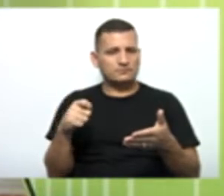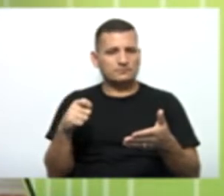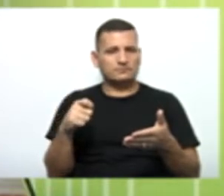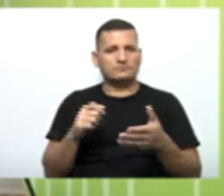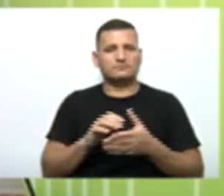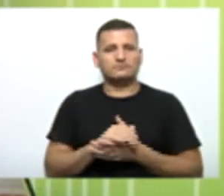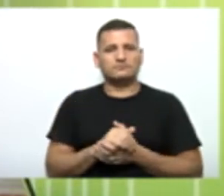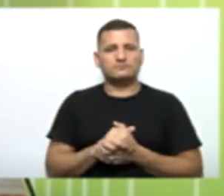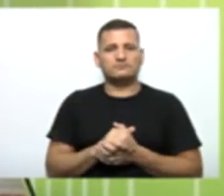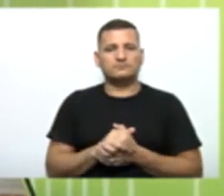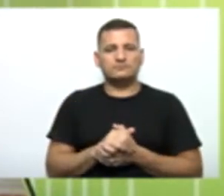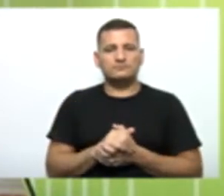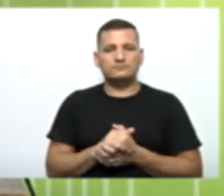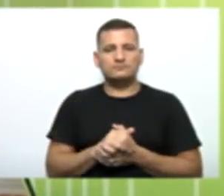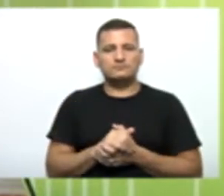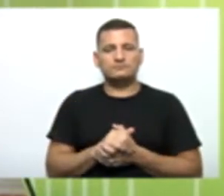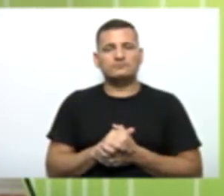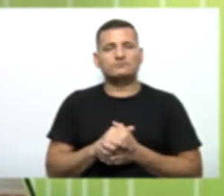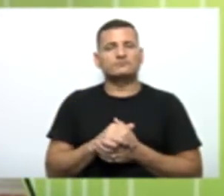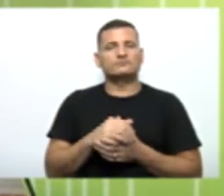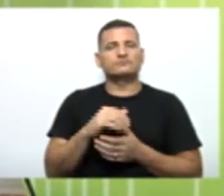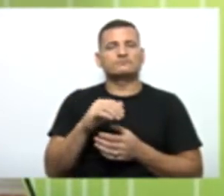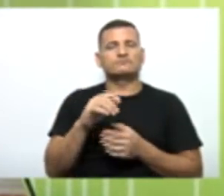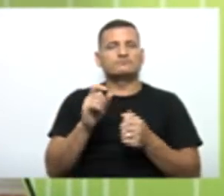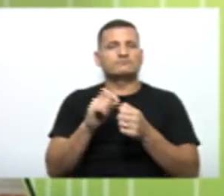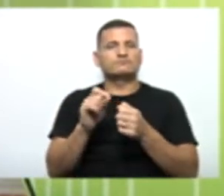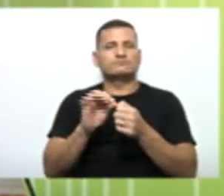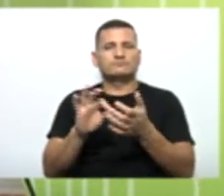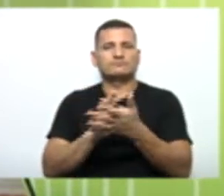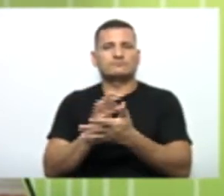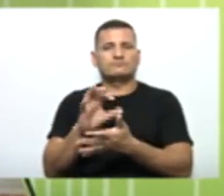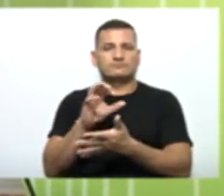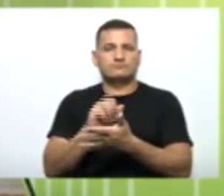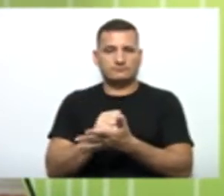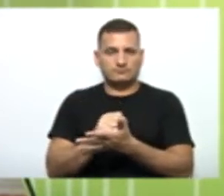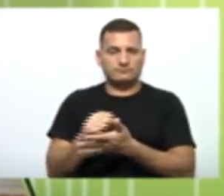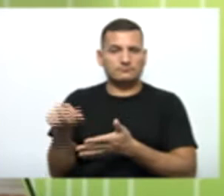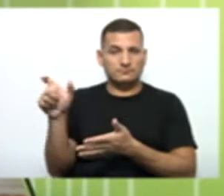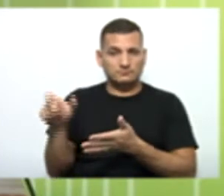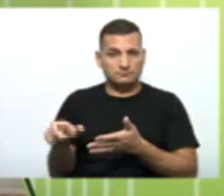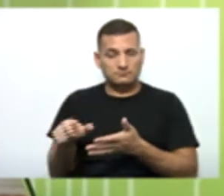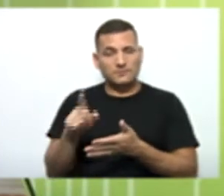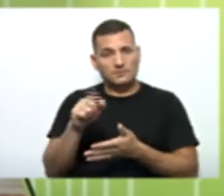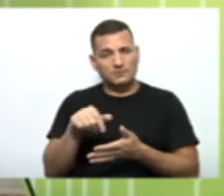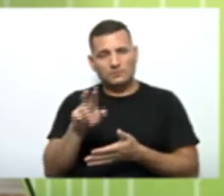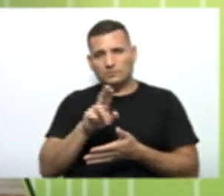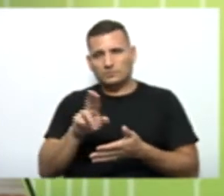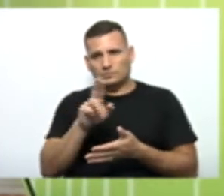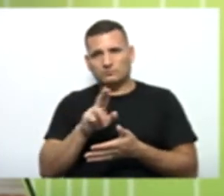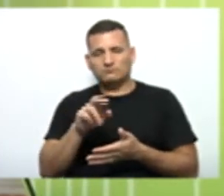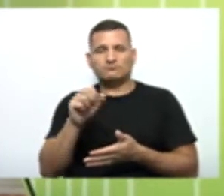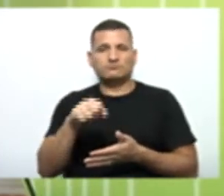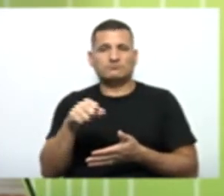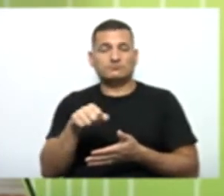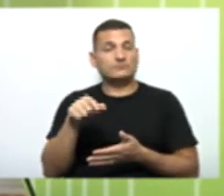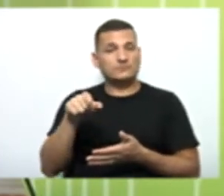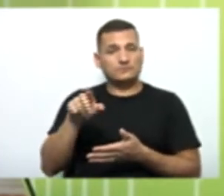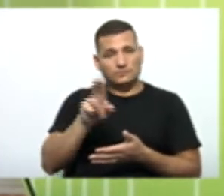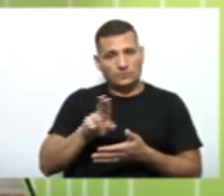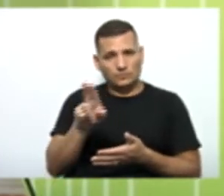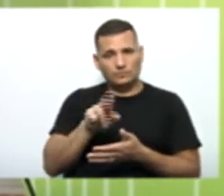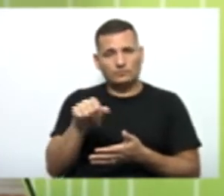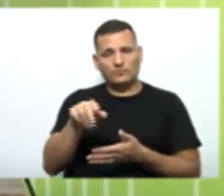de efetuar cadastro de cliente. É uma funcionalidade? Sim. Essa funcionalidade ela